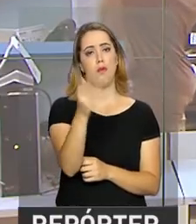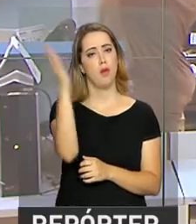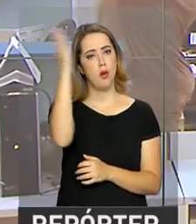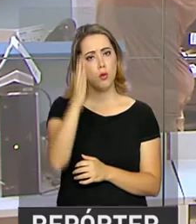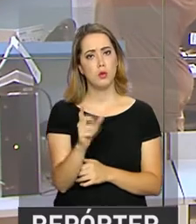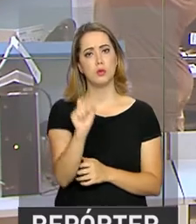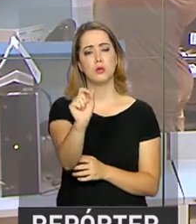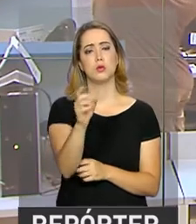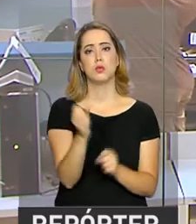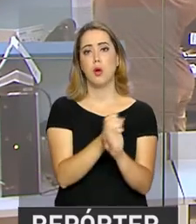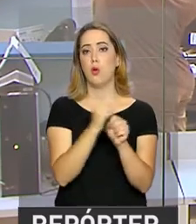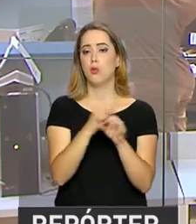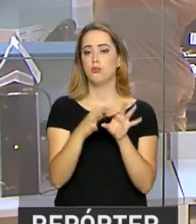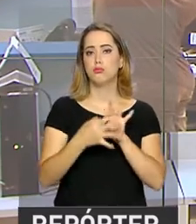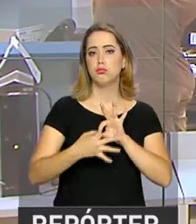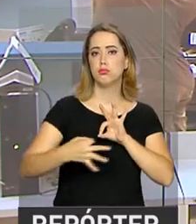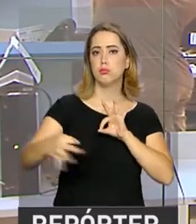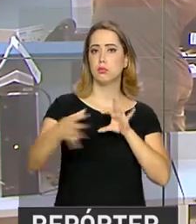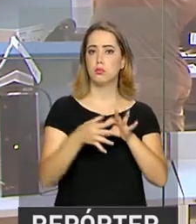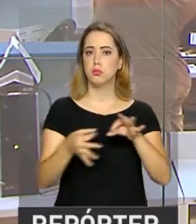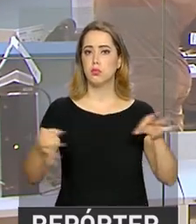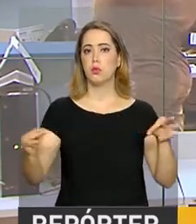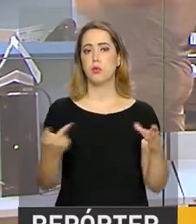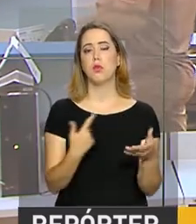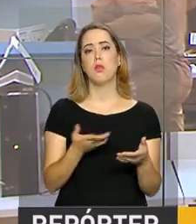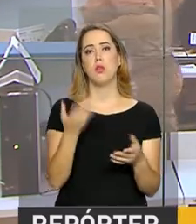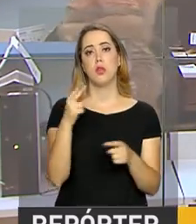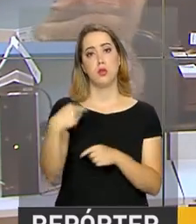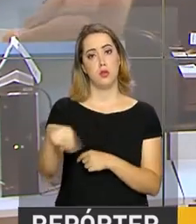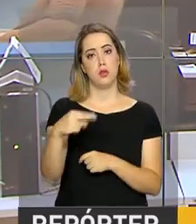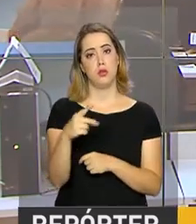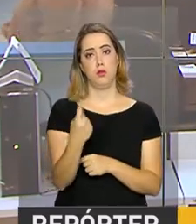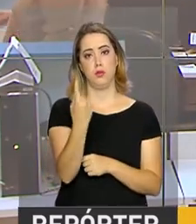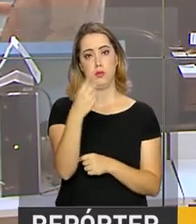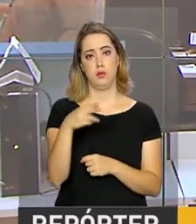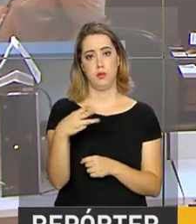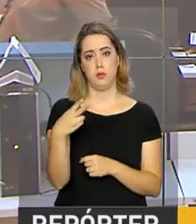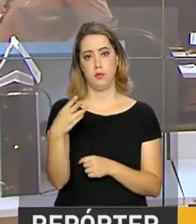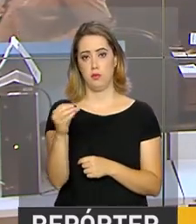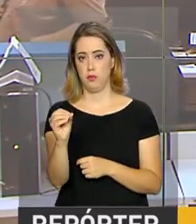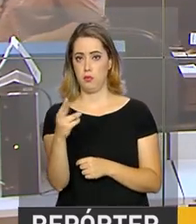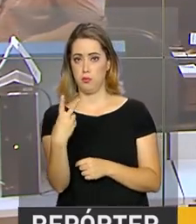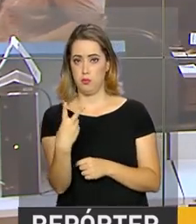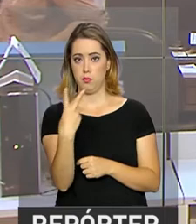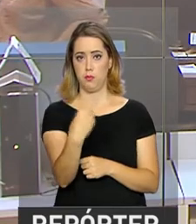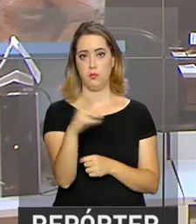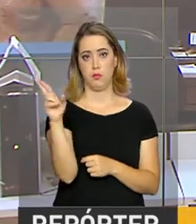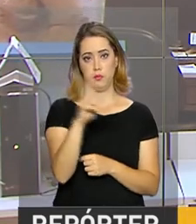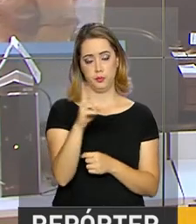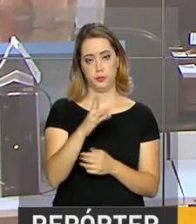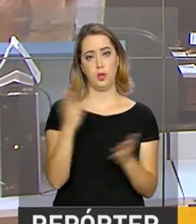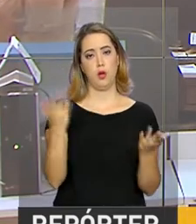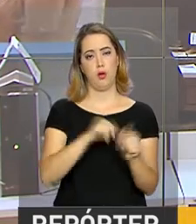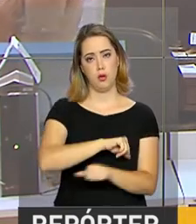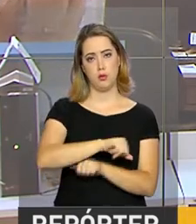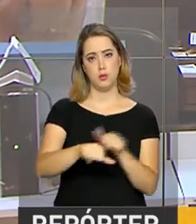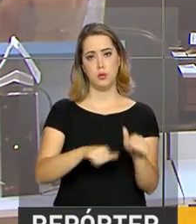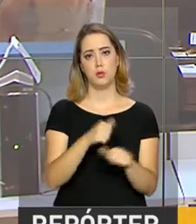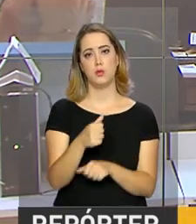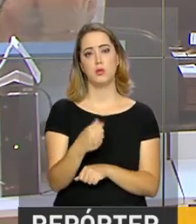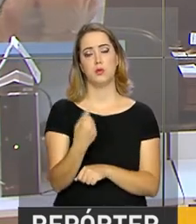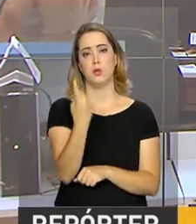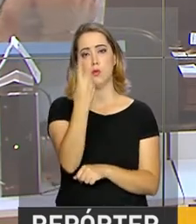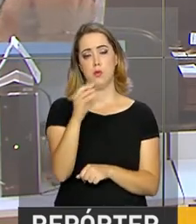por metro quadrado que em novembro ficou em mil e vinte e dois reais passou para 1.027